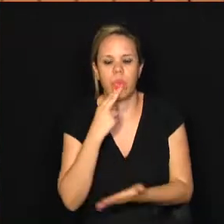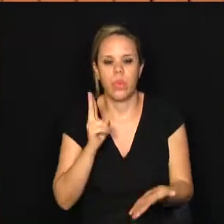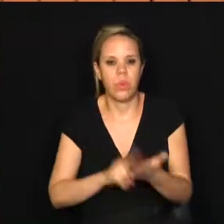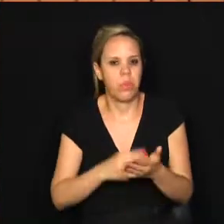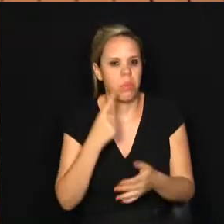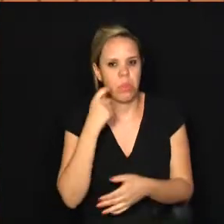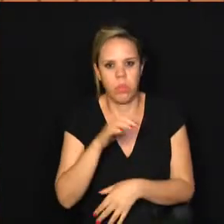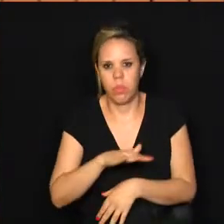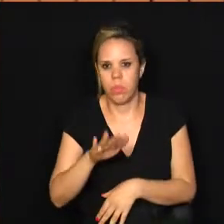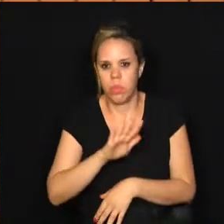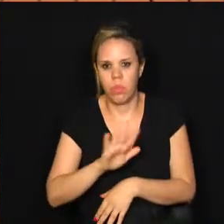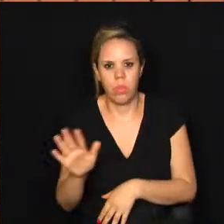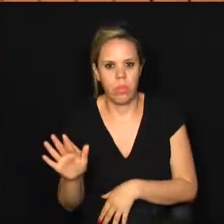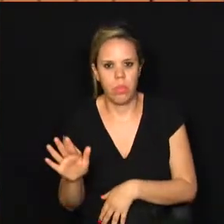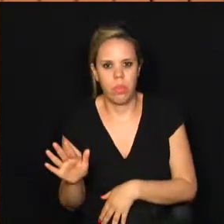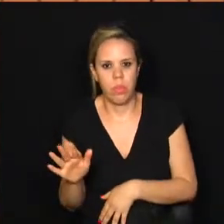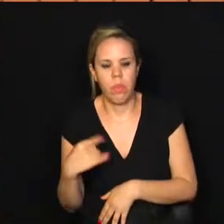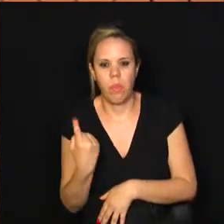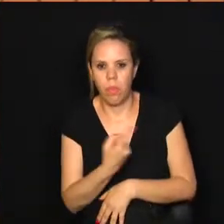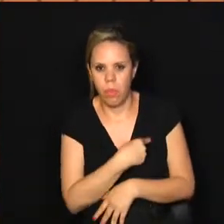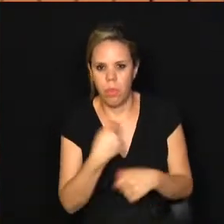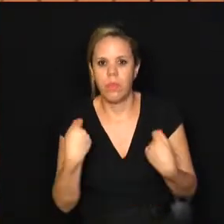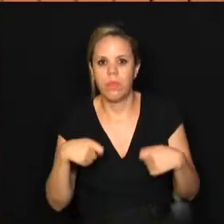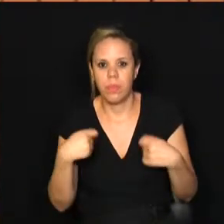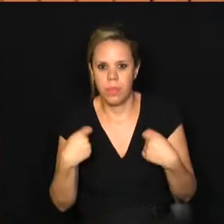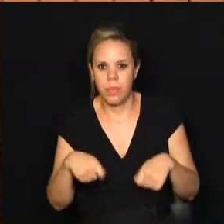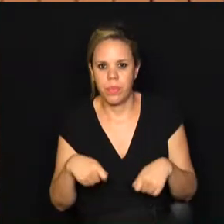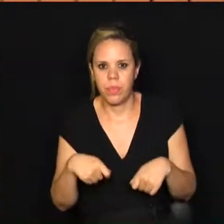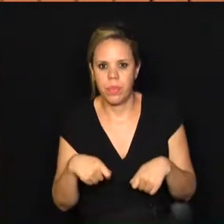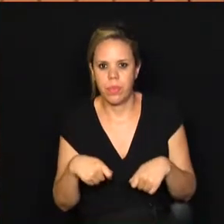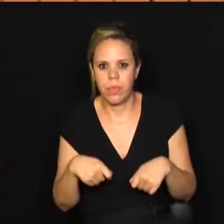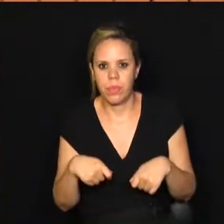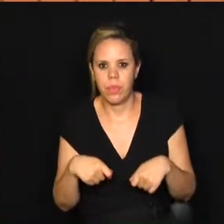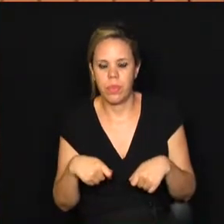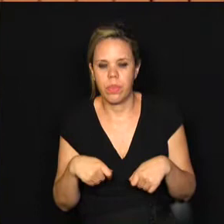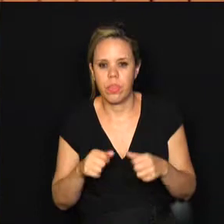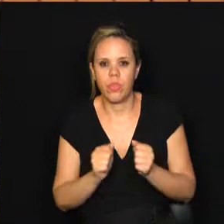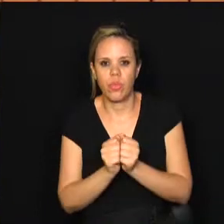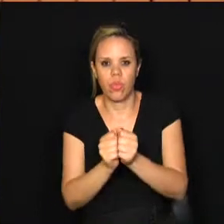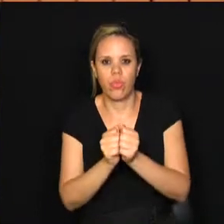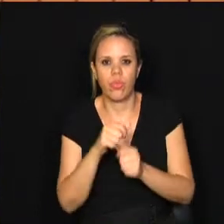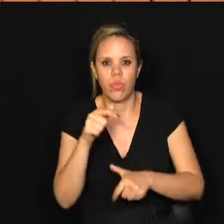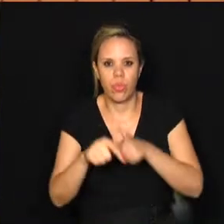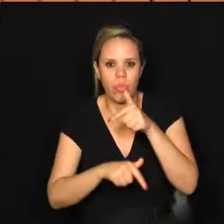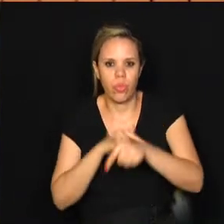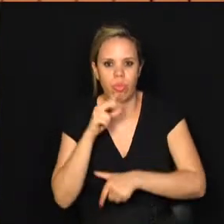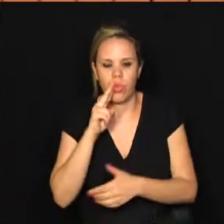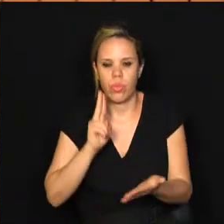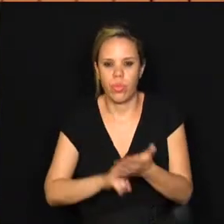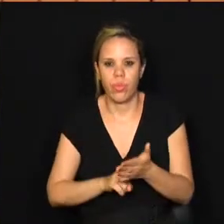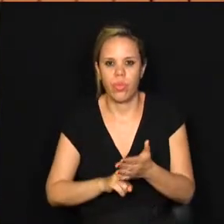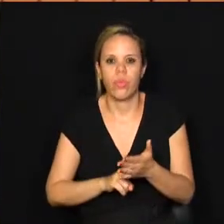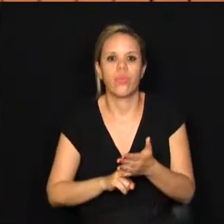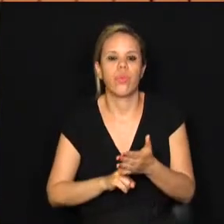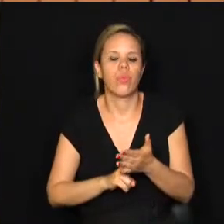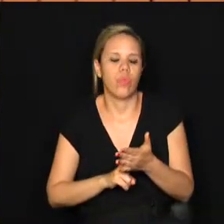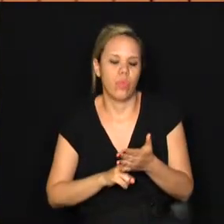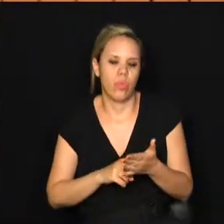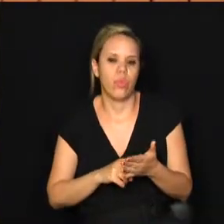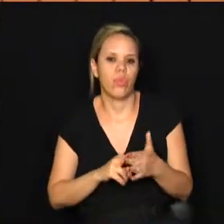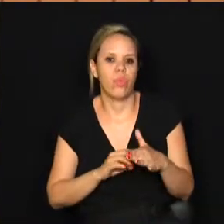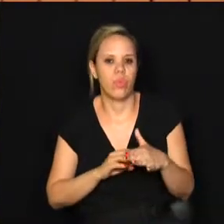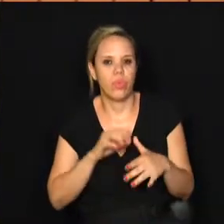para ela. Então, nós precisamos nos somar aos trabalhadores do Correio, não só na defesa das